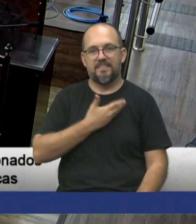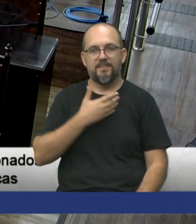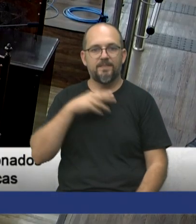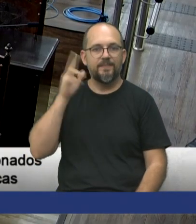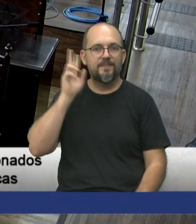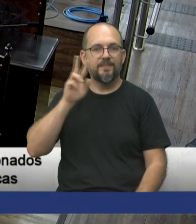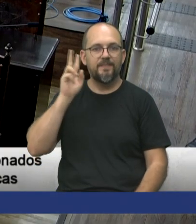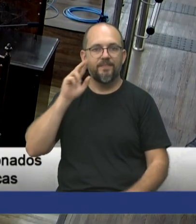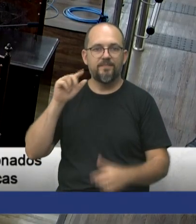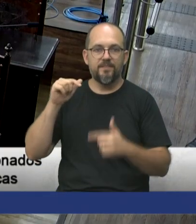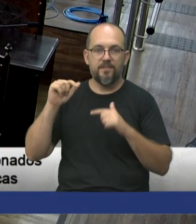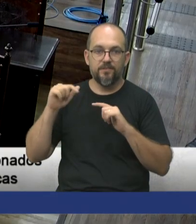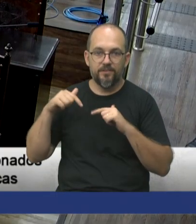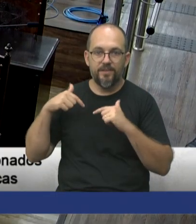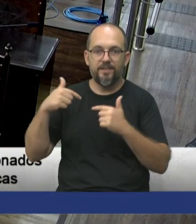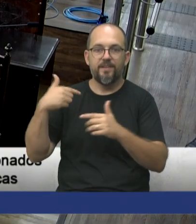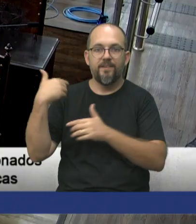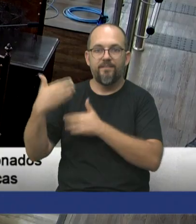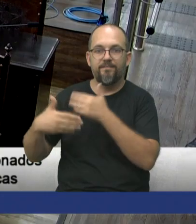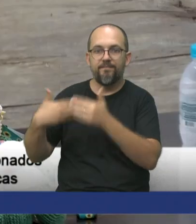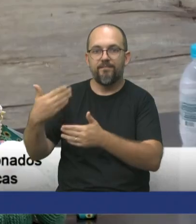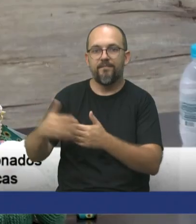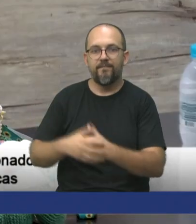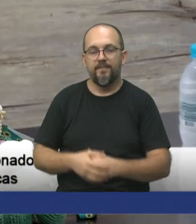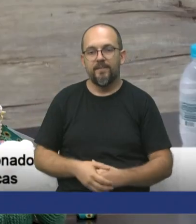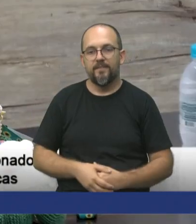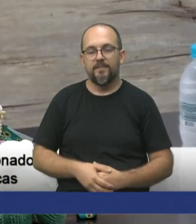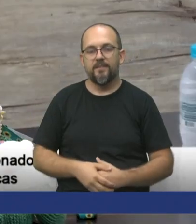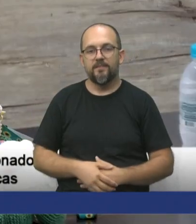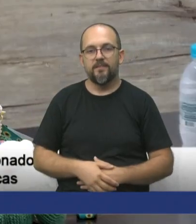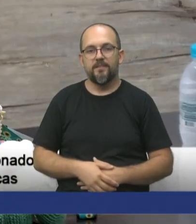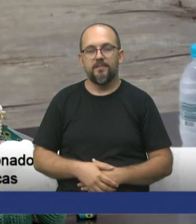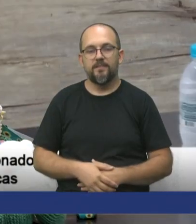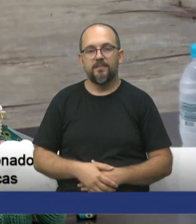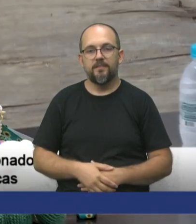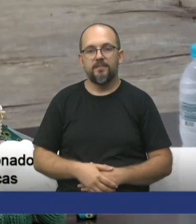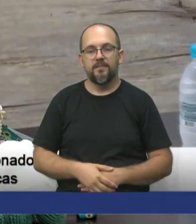jornada. E o Paulo, merecidamente, e com muito